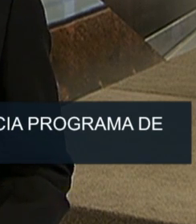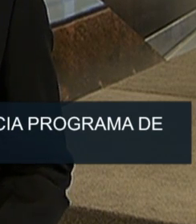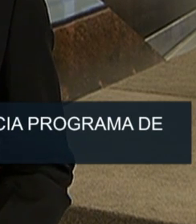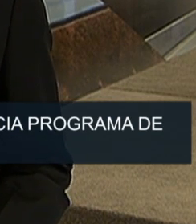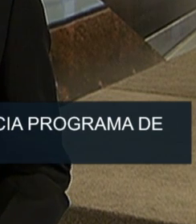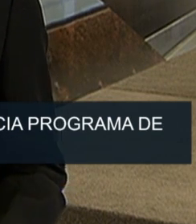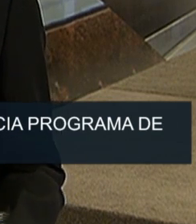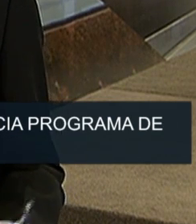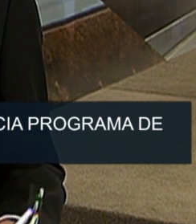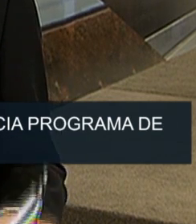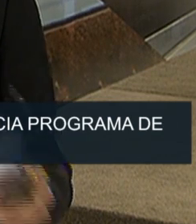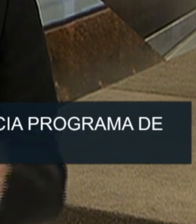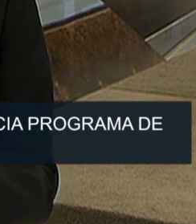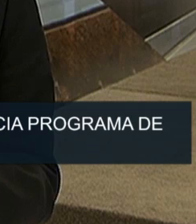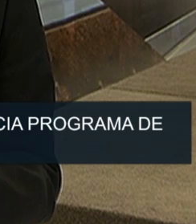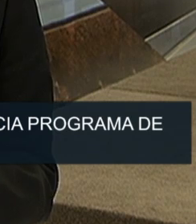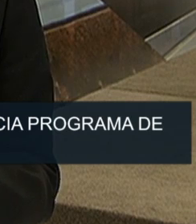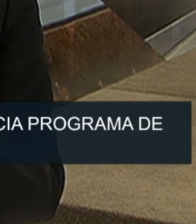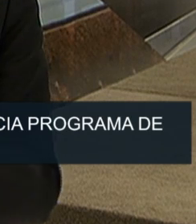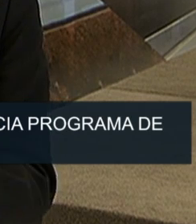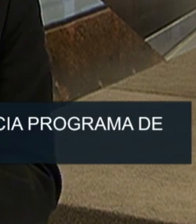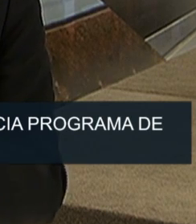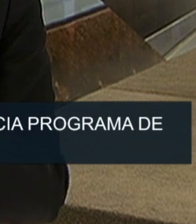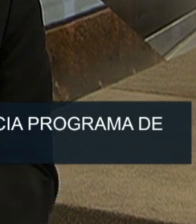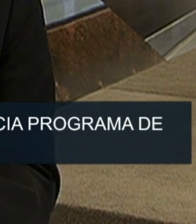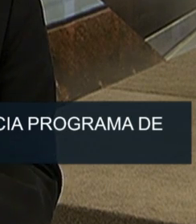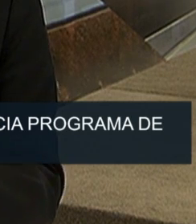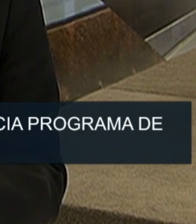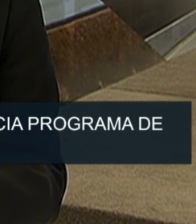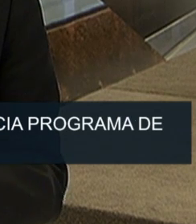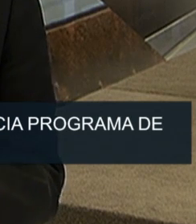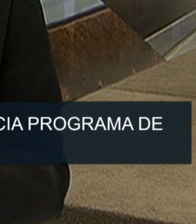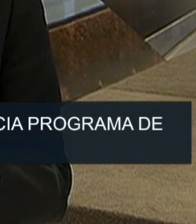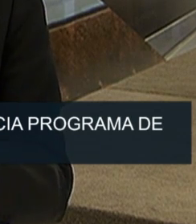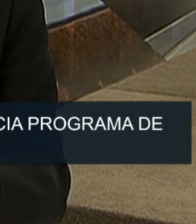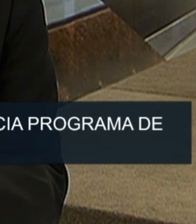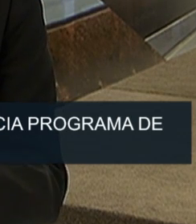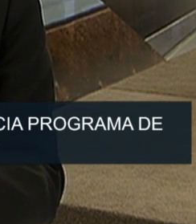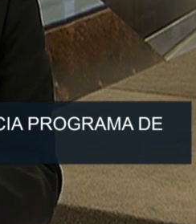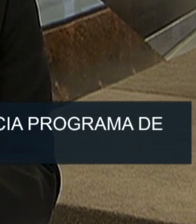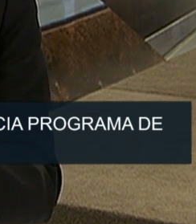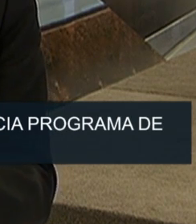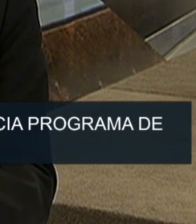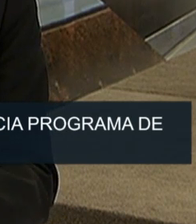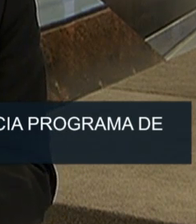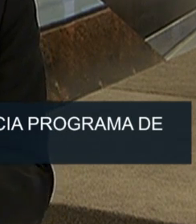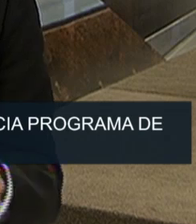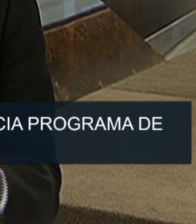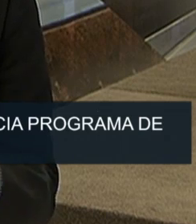Dilma Rousseff também defendeu que a parceria com os empresários é decisiva para acelerar o crescimento